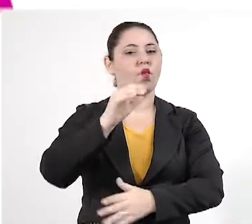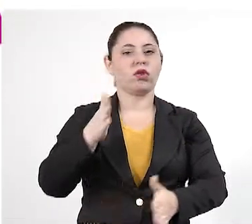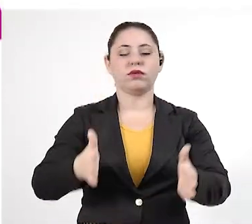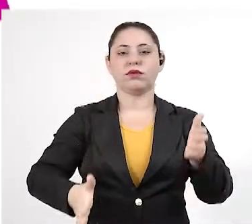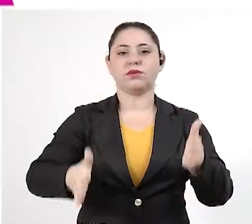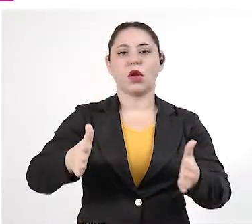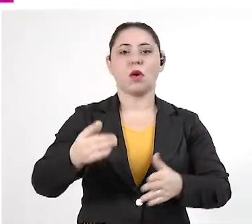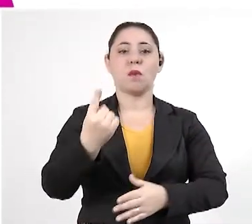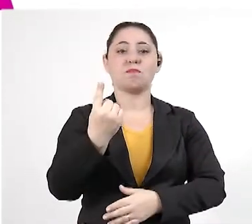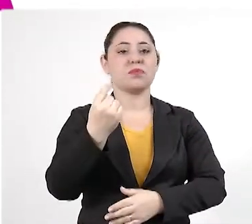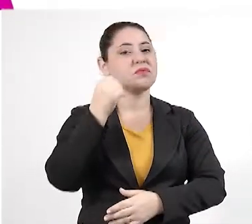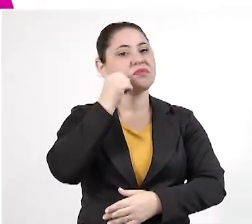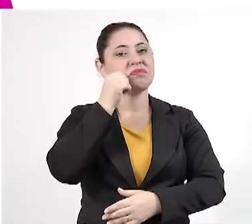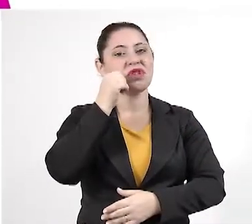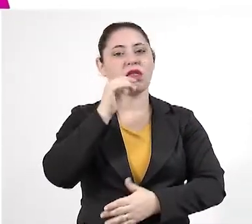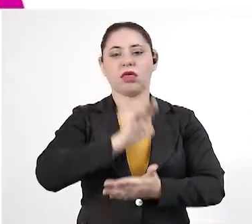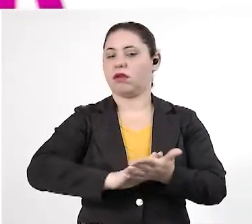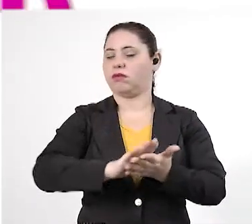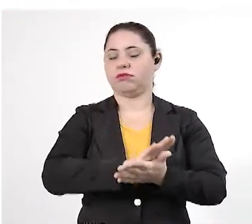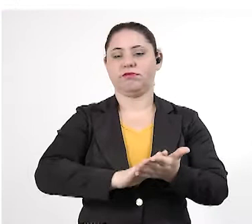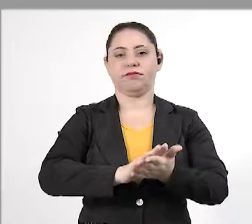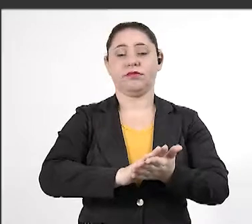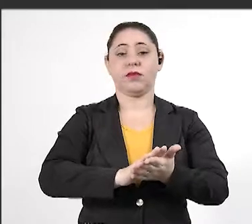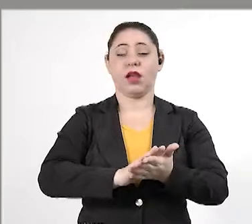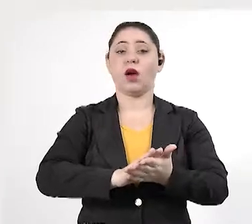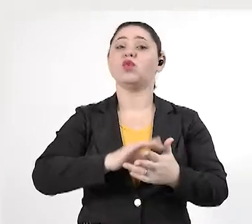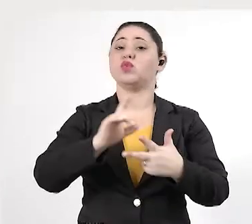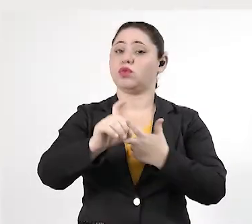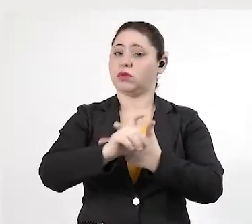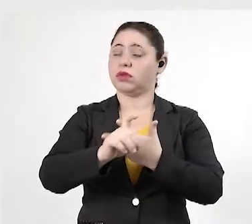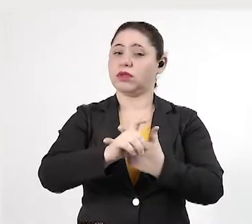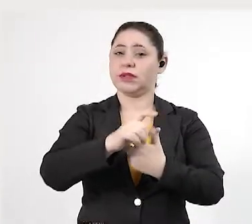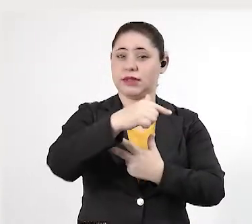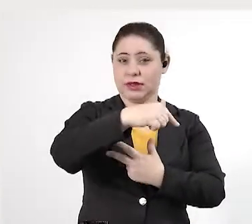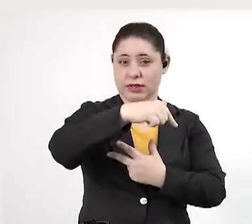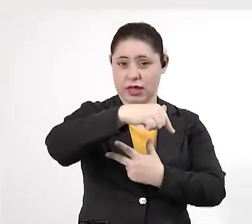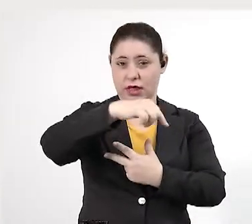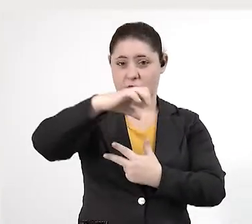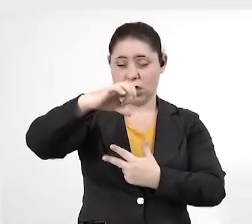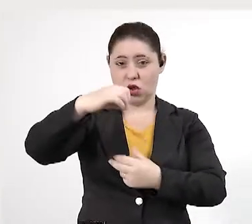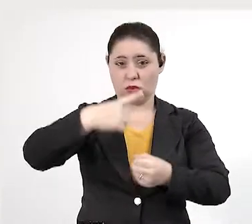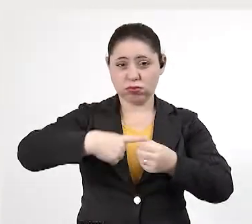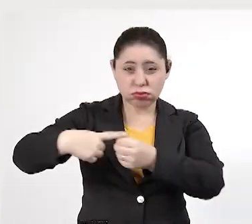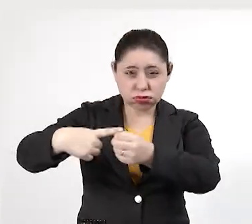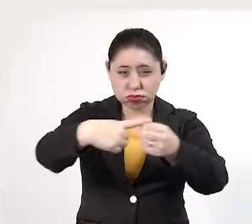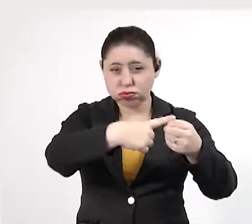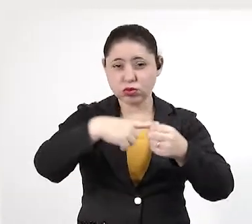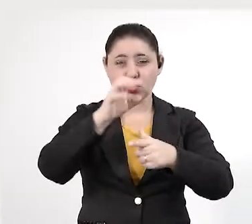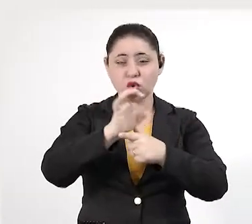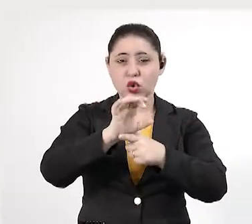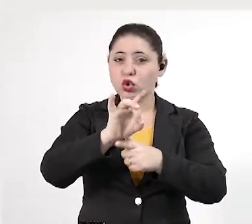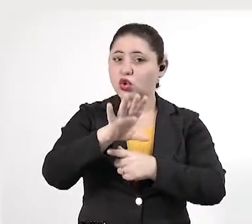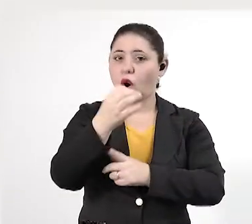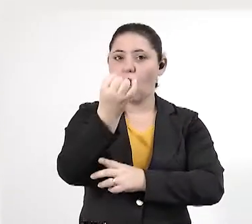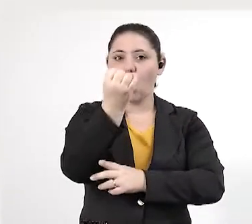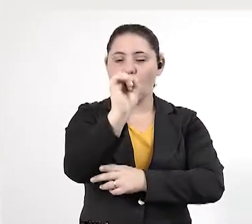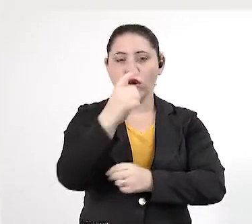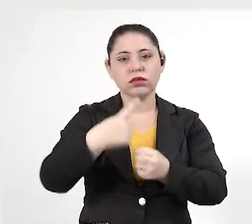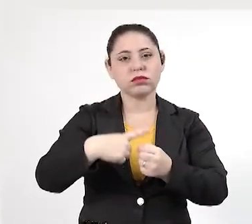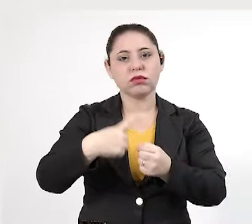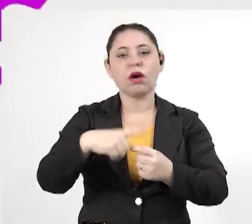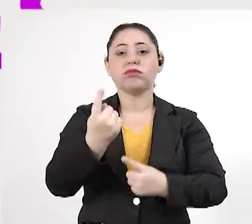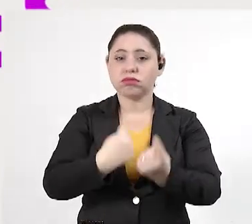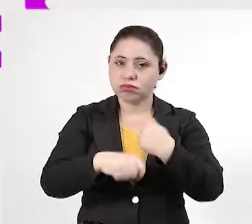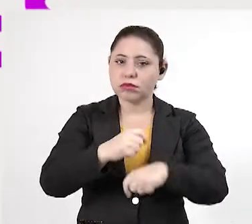nesta legislatura com nenhuma mulher. No Poder Executivo, dos 79 municípios do estado, apenas 8